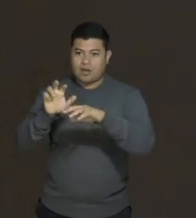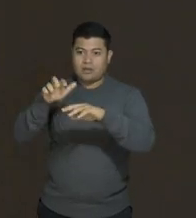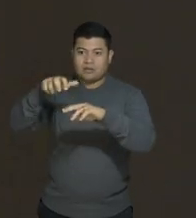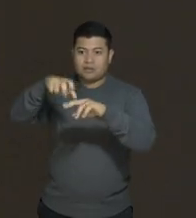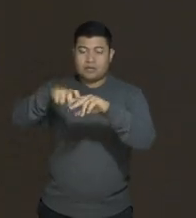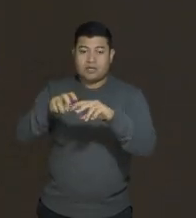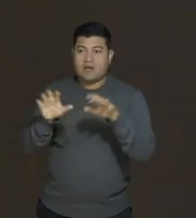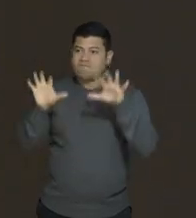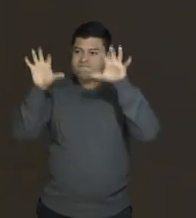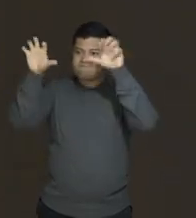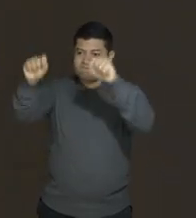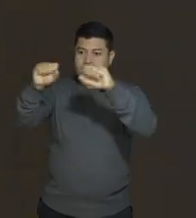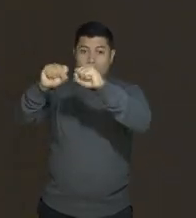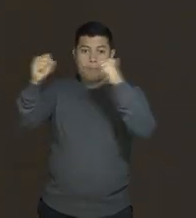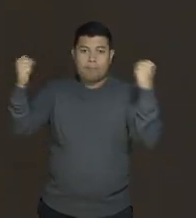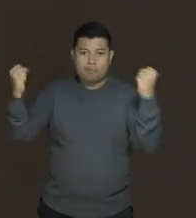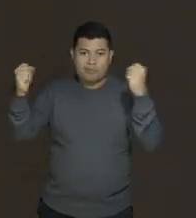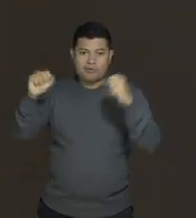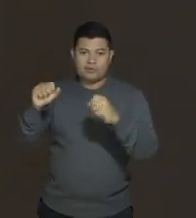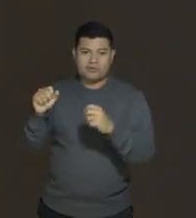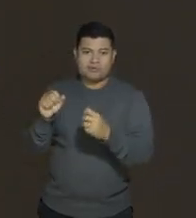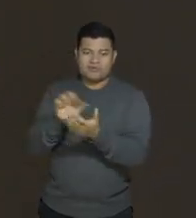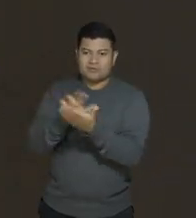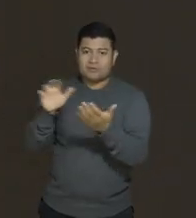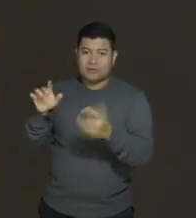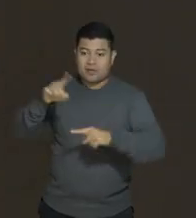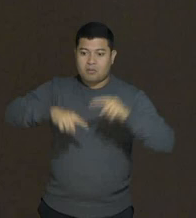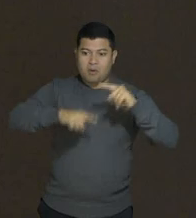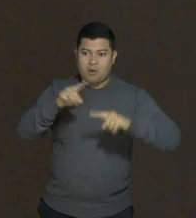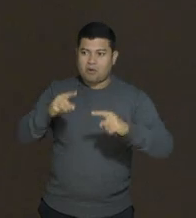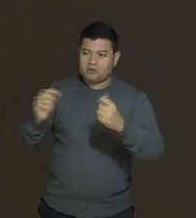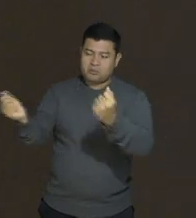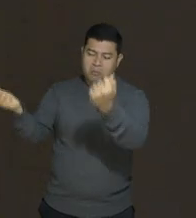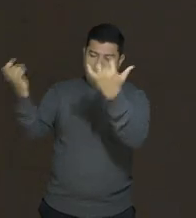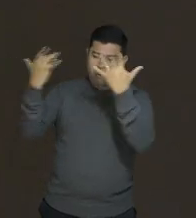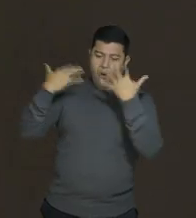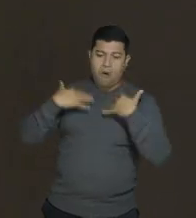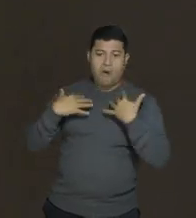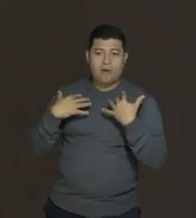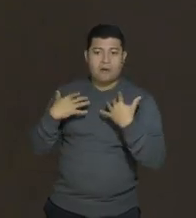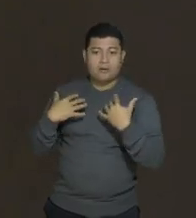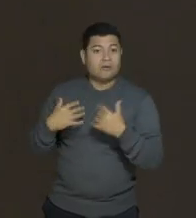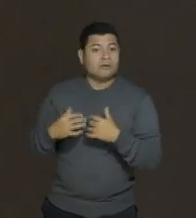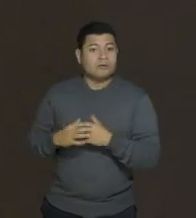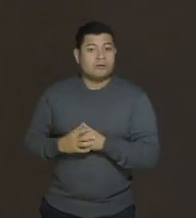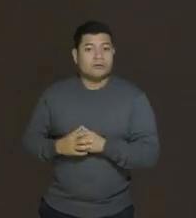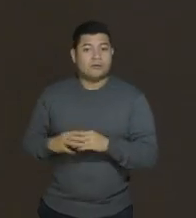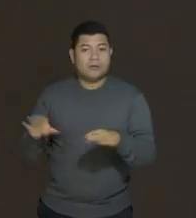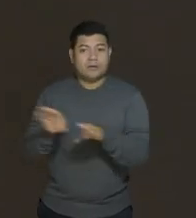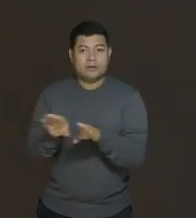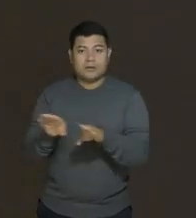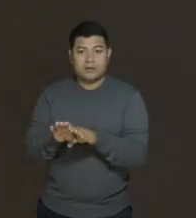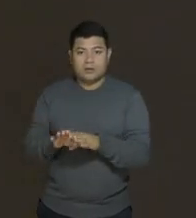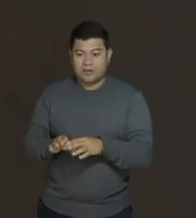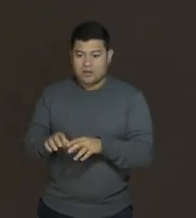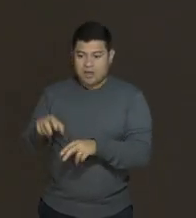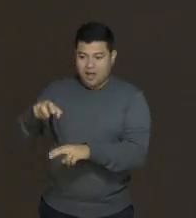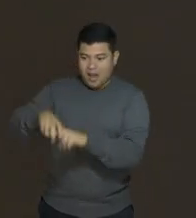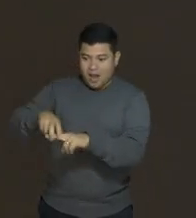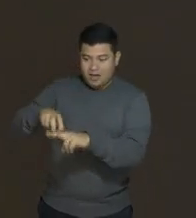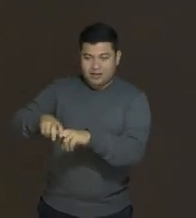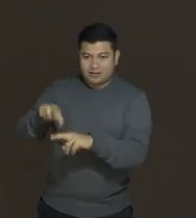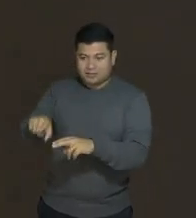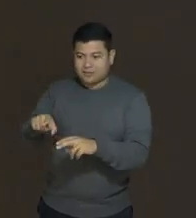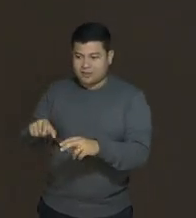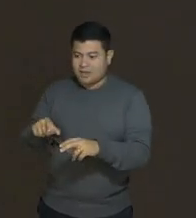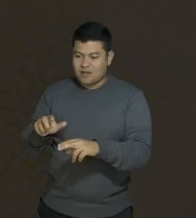portas. Né? Uma pulou da cadeirinha para o chão, da cadeirinha de sentar, de bebê, ela pulou. Então, eles